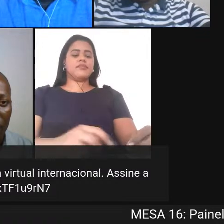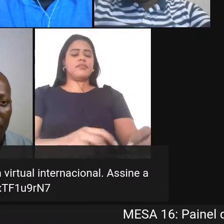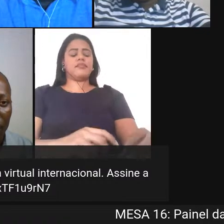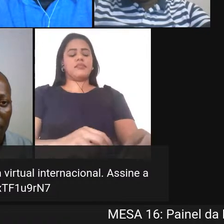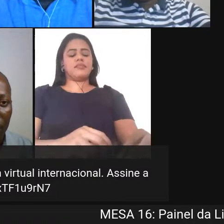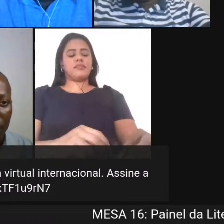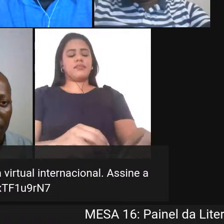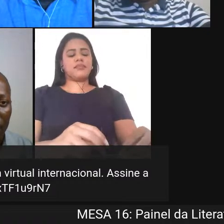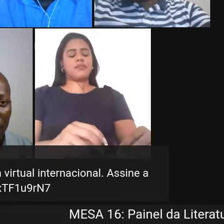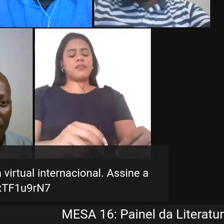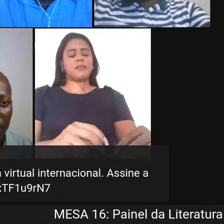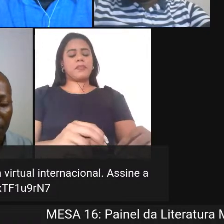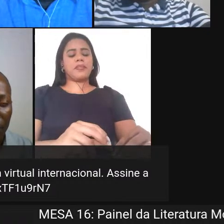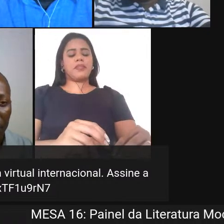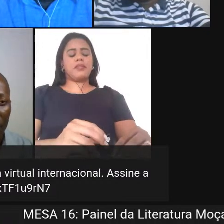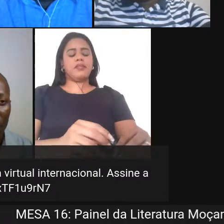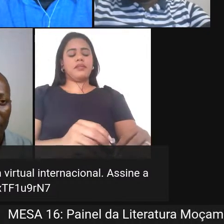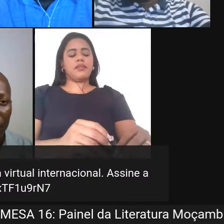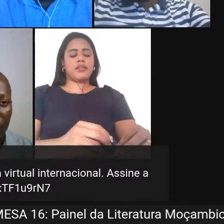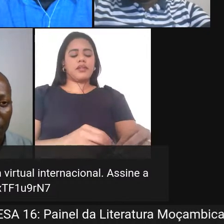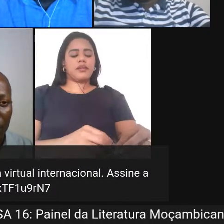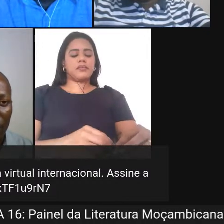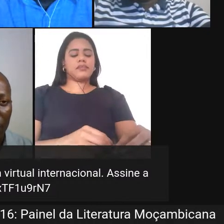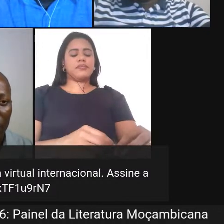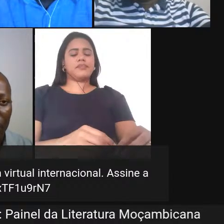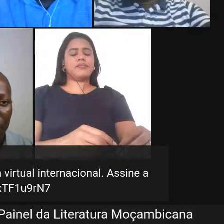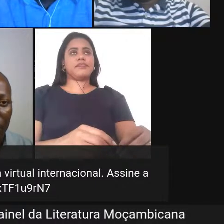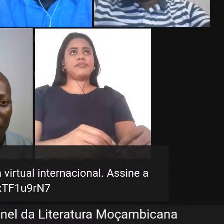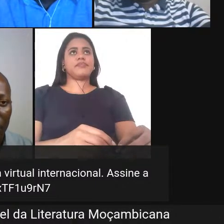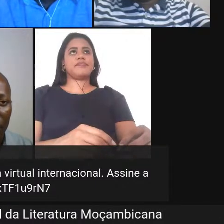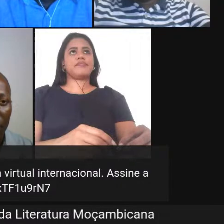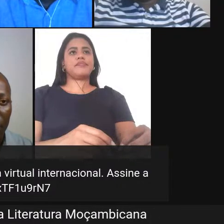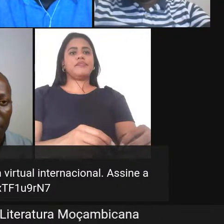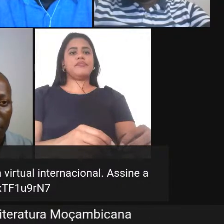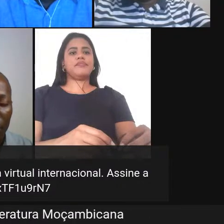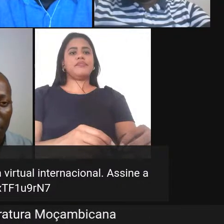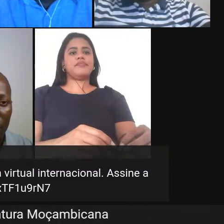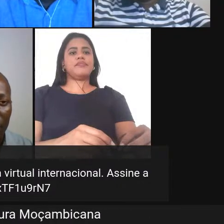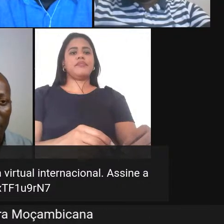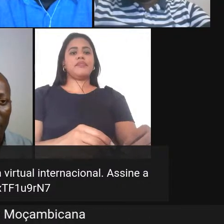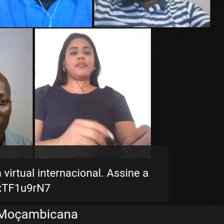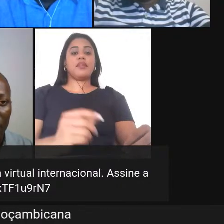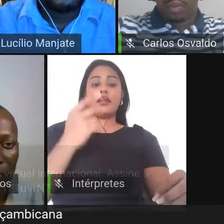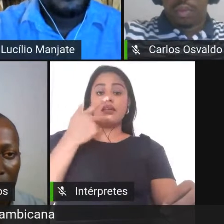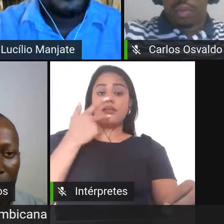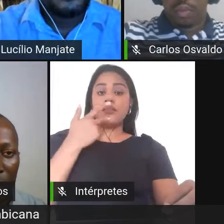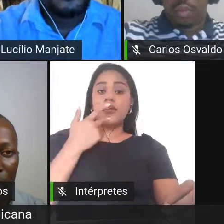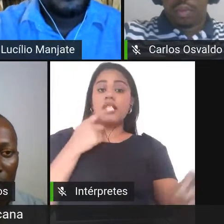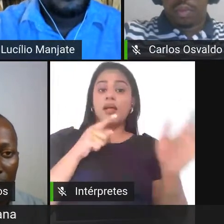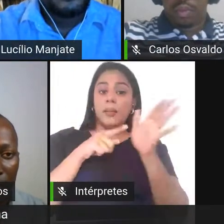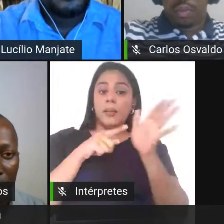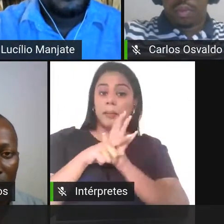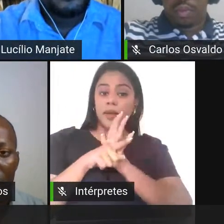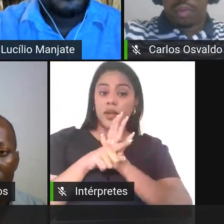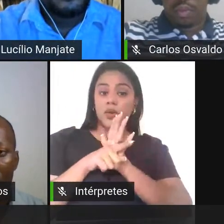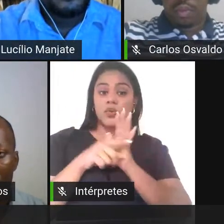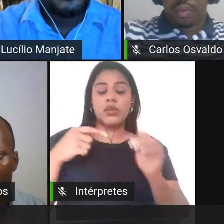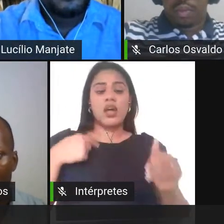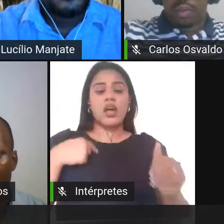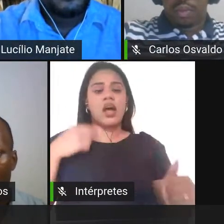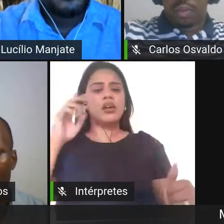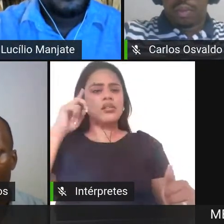Eu, por acaso, logo que li a pergunta, eu achei muito curioso a escolha da palavra, como é